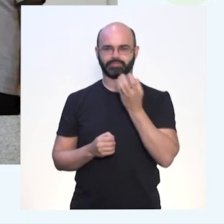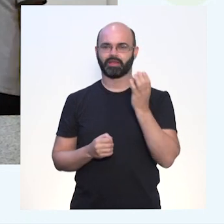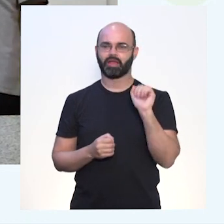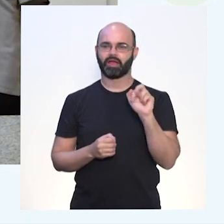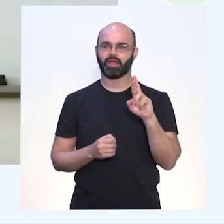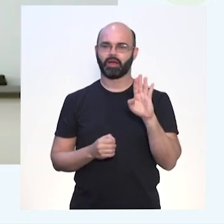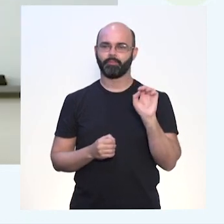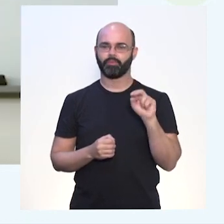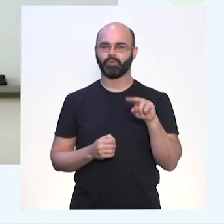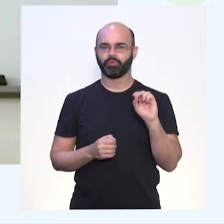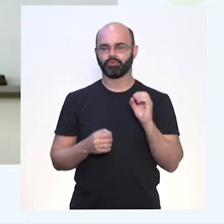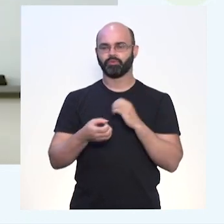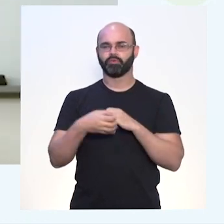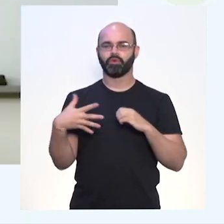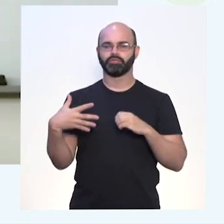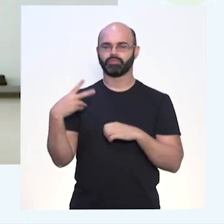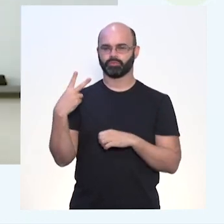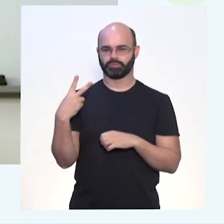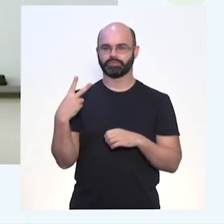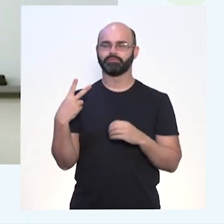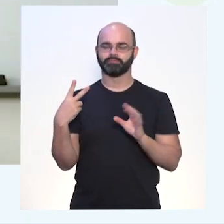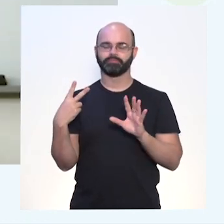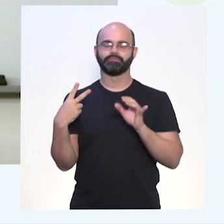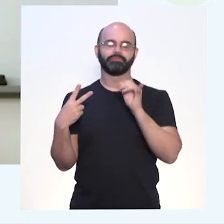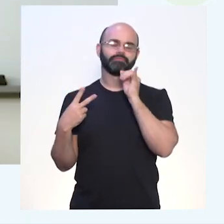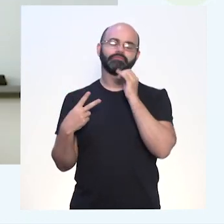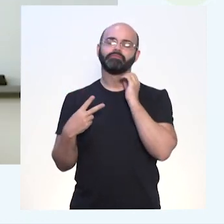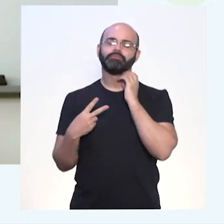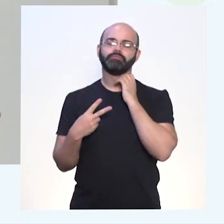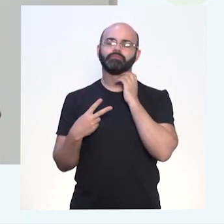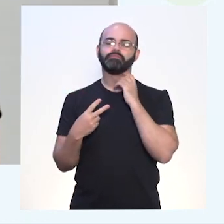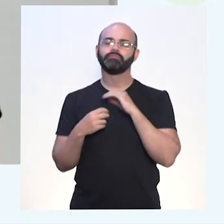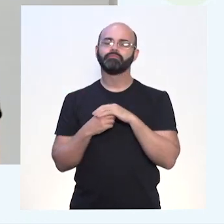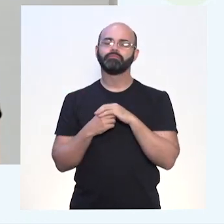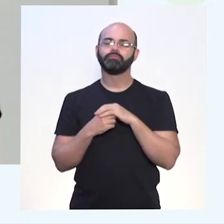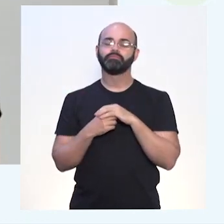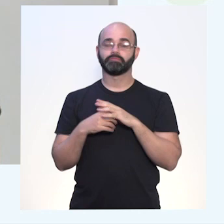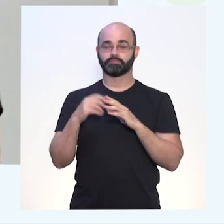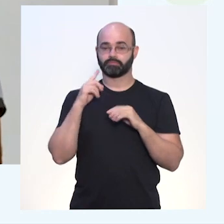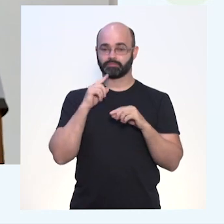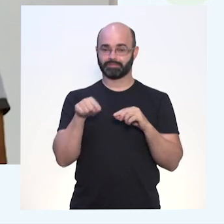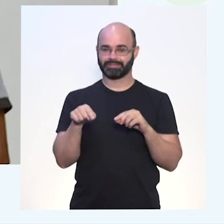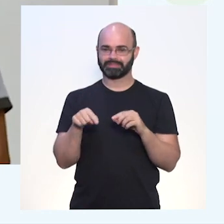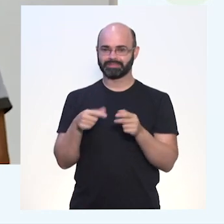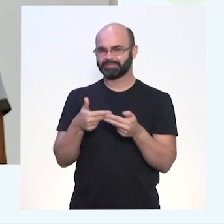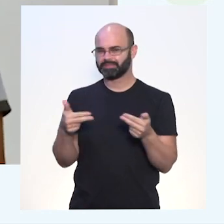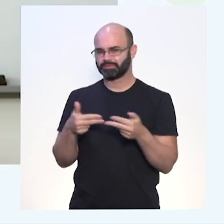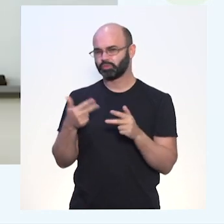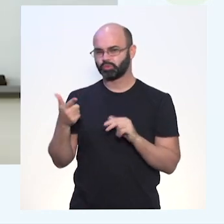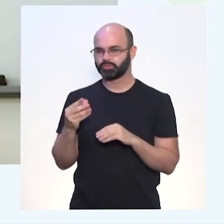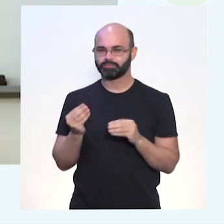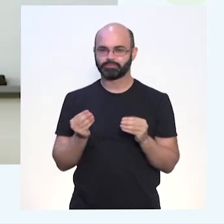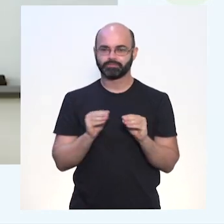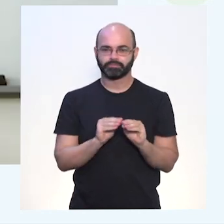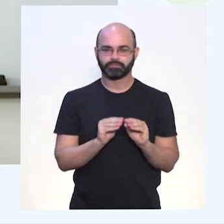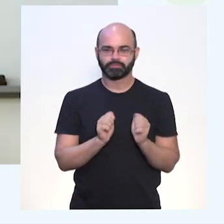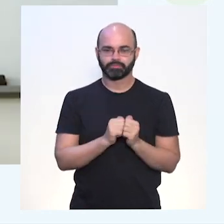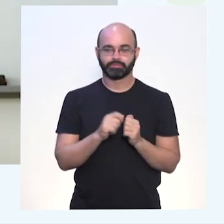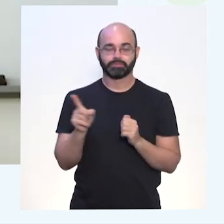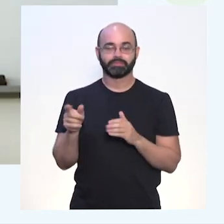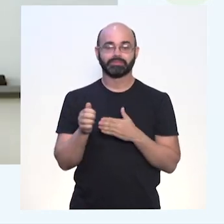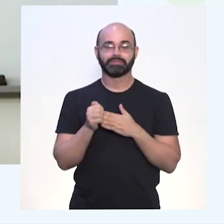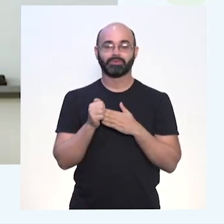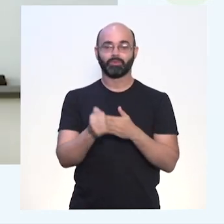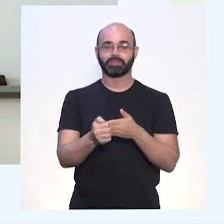2 oxigênios. Só que para esse gás, para esse novo elemento fazer parte, ele vai ter que ter uma